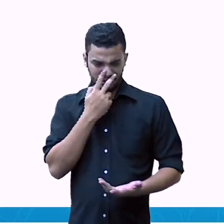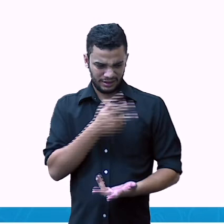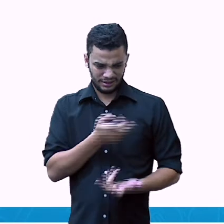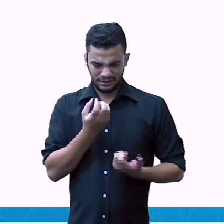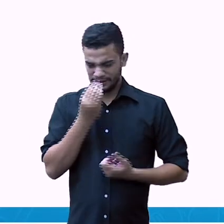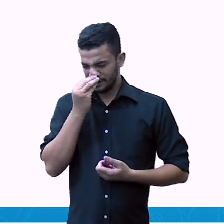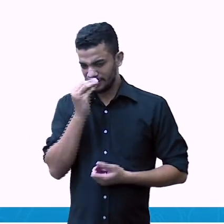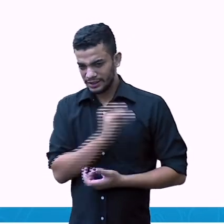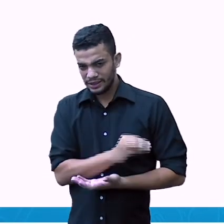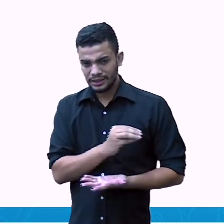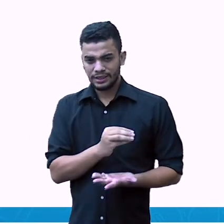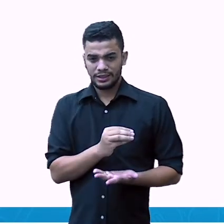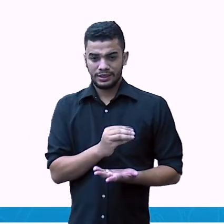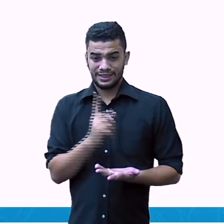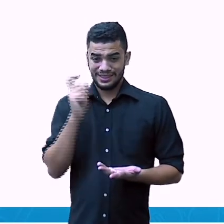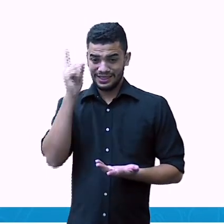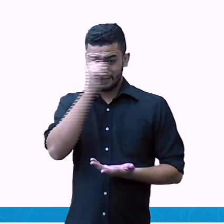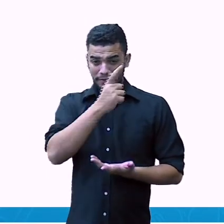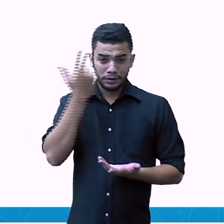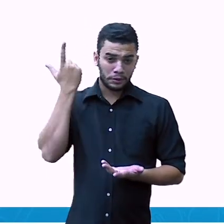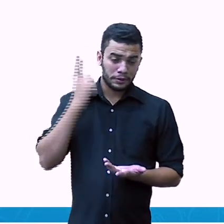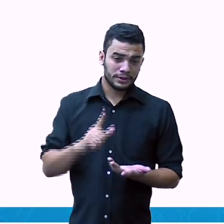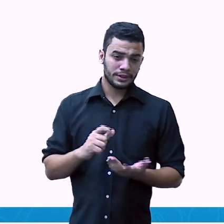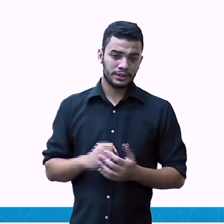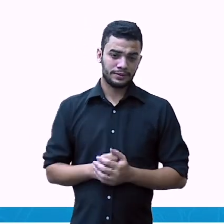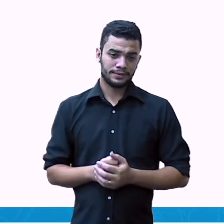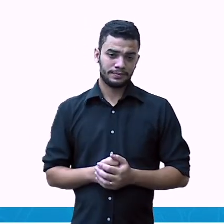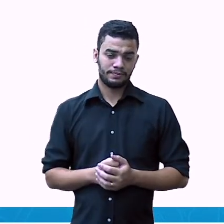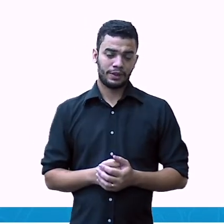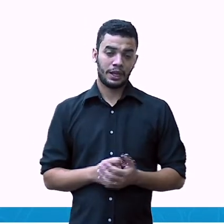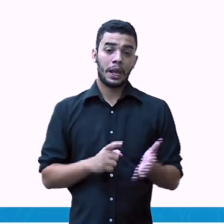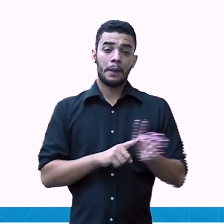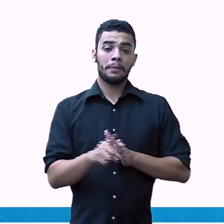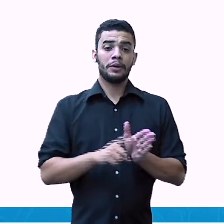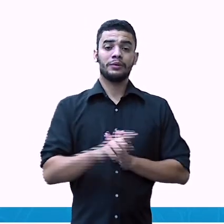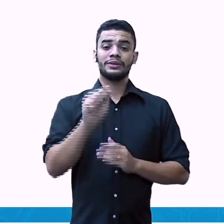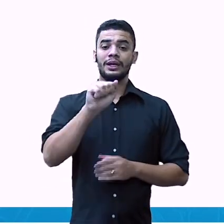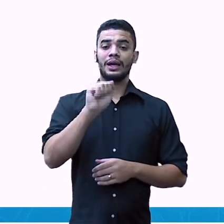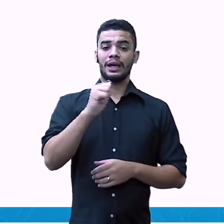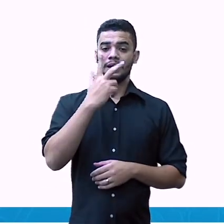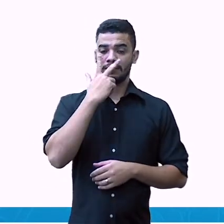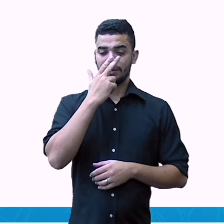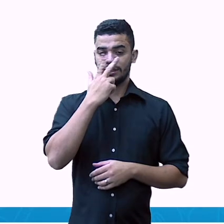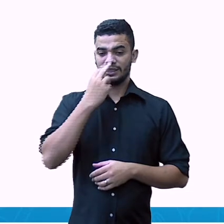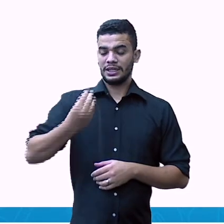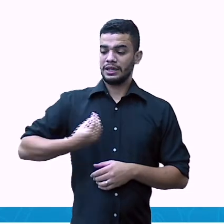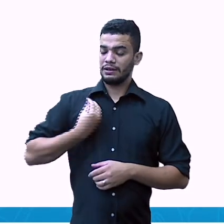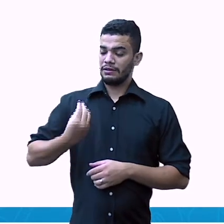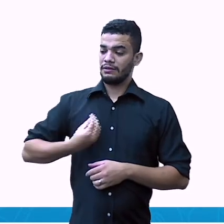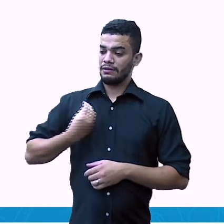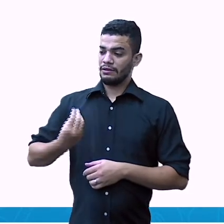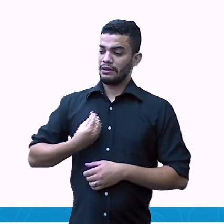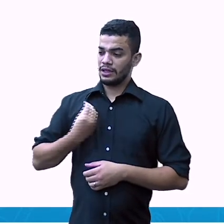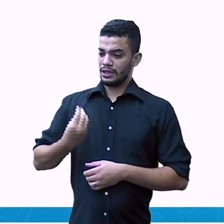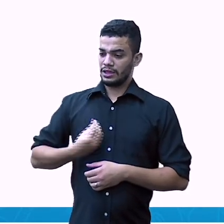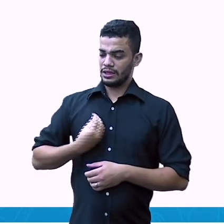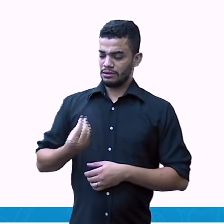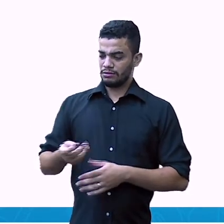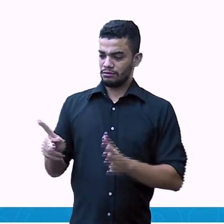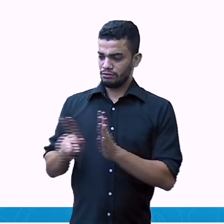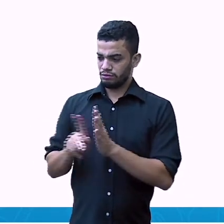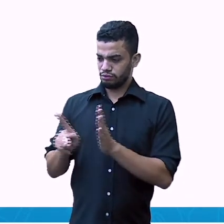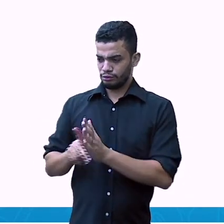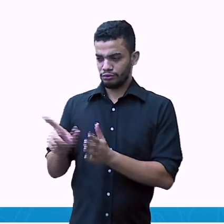Essas questões, elas são pessoais, mas eu vou estar respondendo algumas com vocês. Letra A. Nos lugares onde